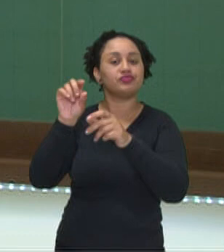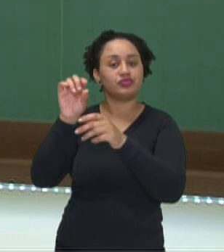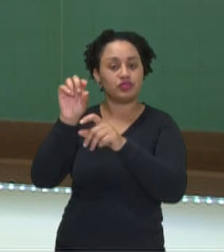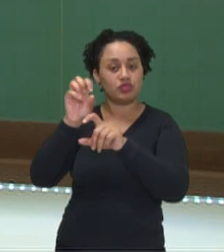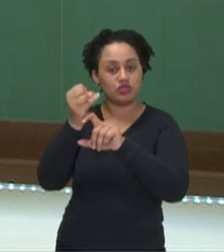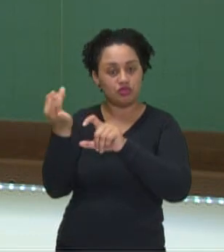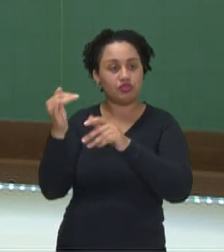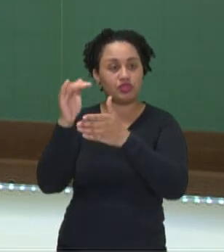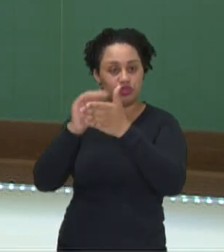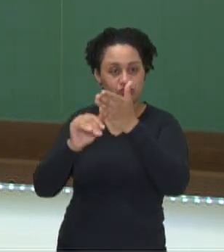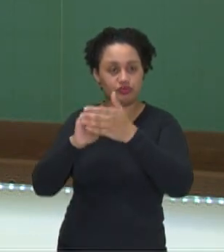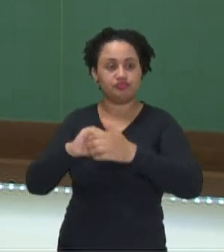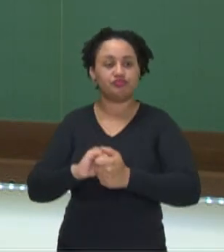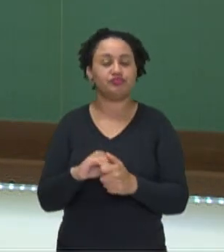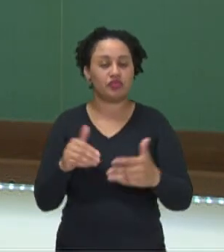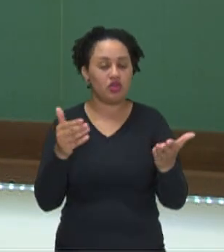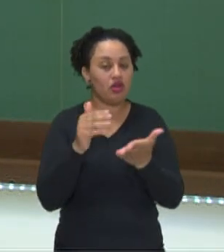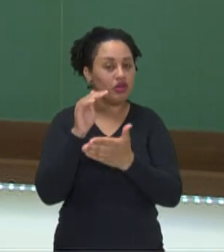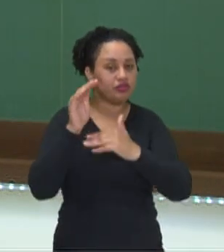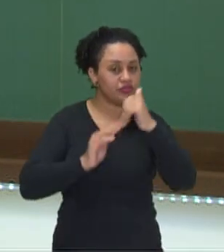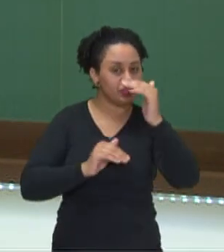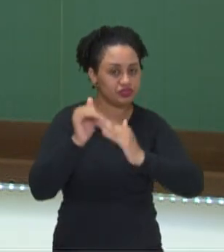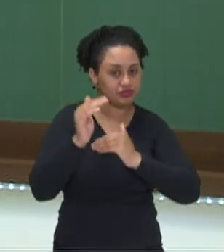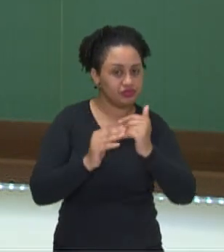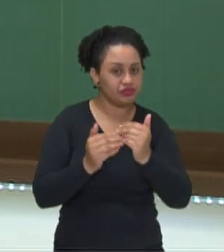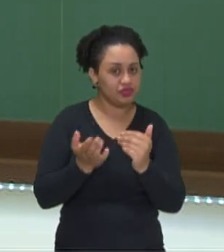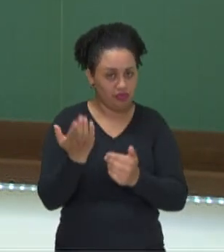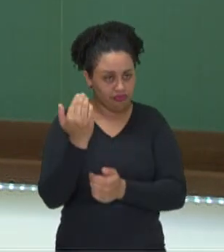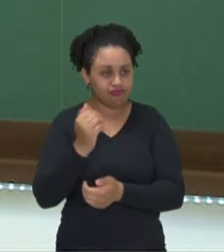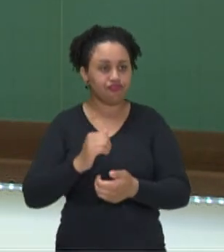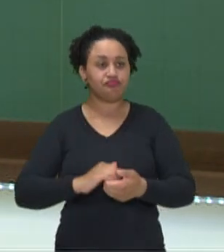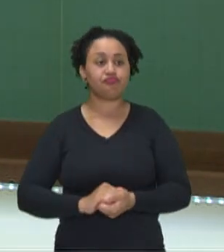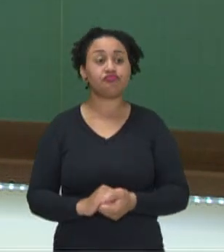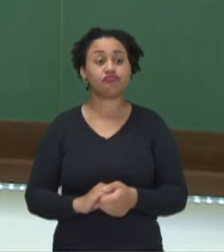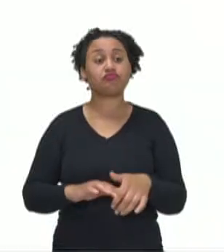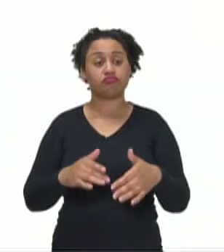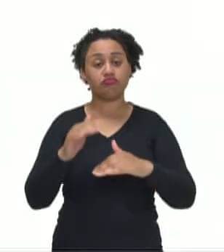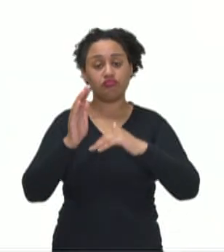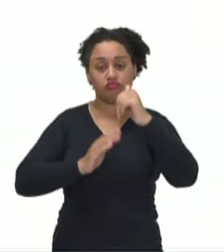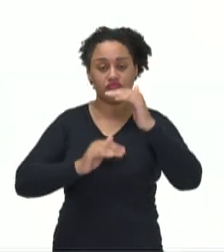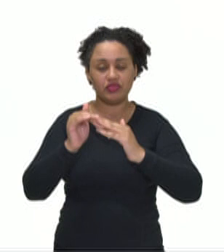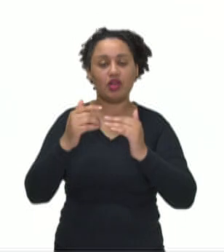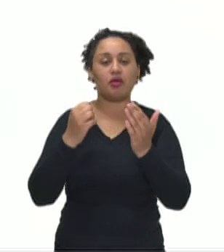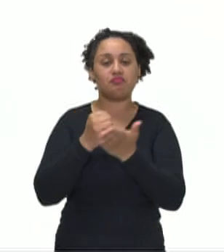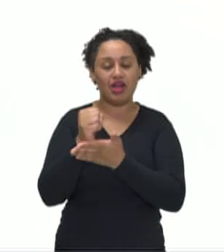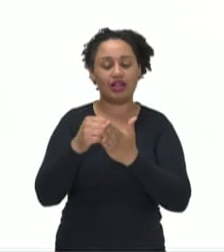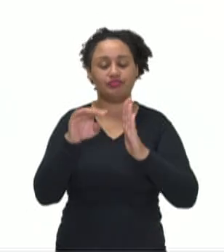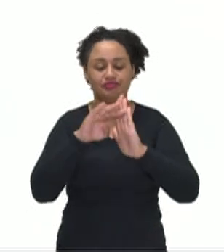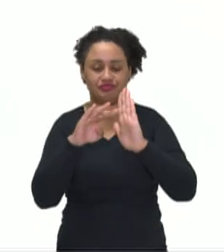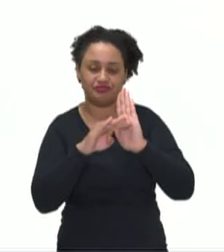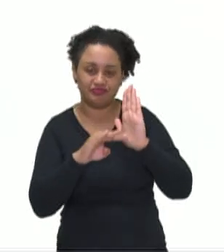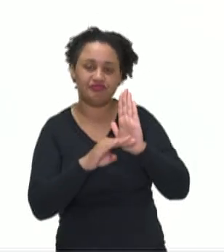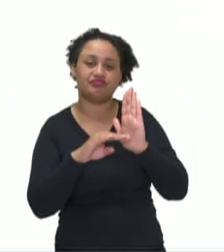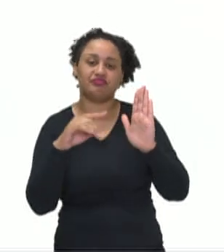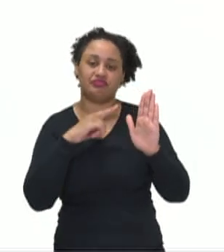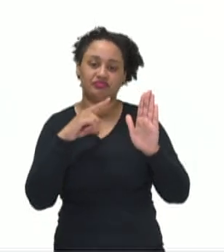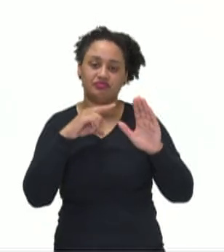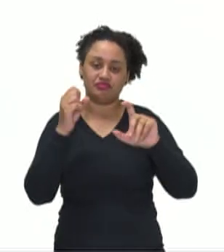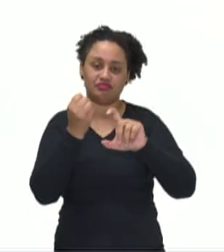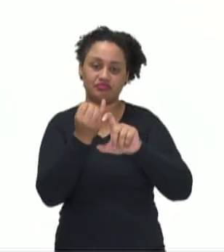ok? Então, vamos para o nosso praticando? Neste praticando, com base nas propriedades de